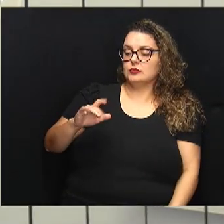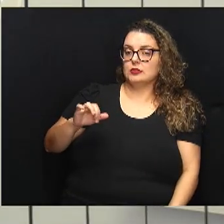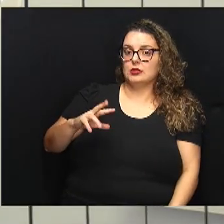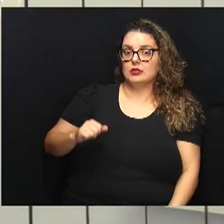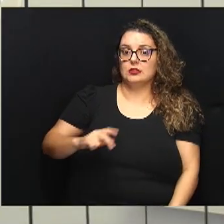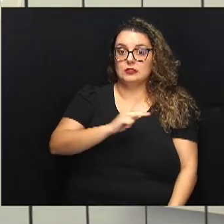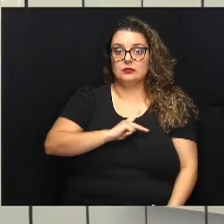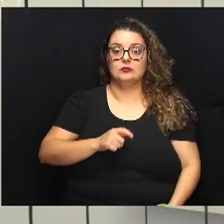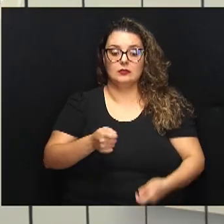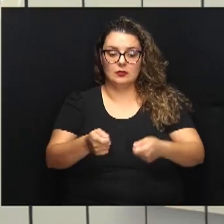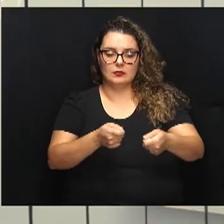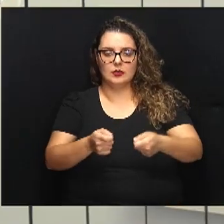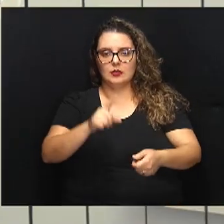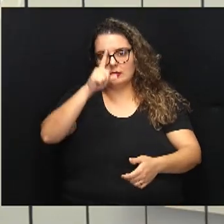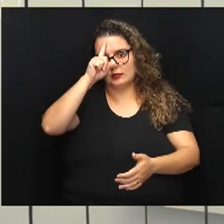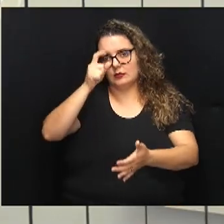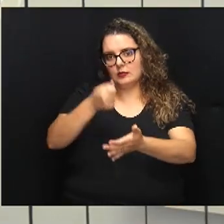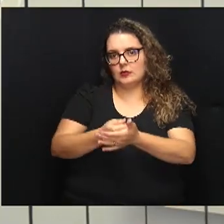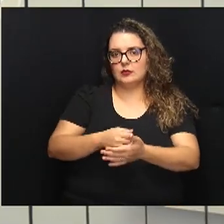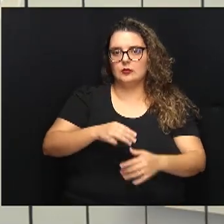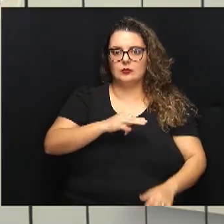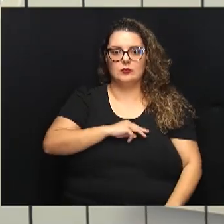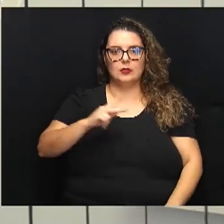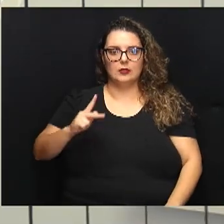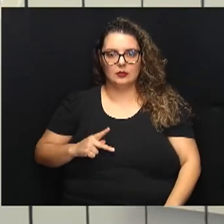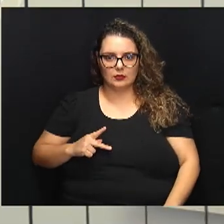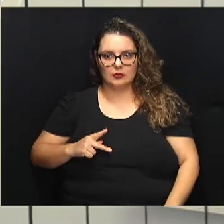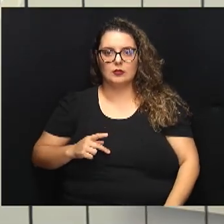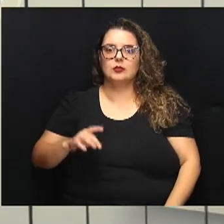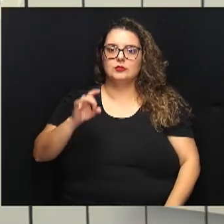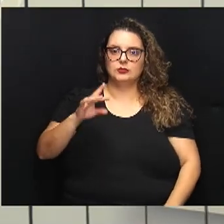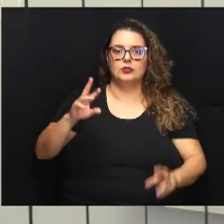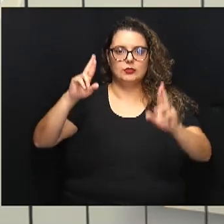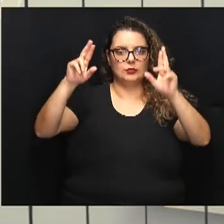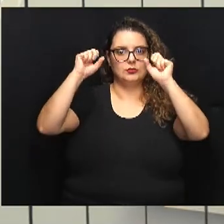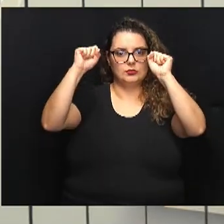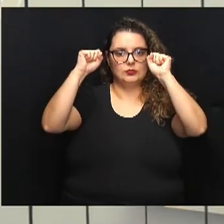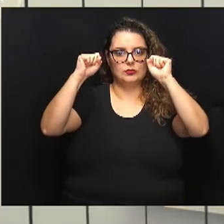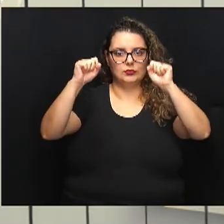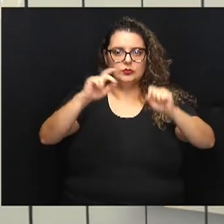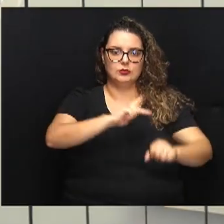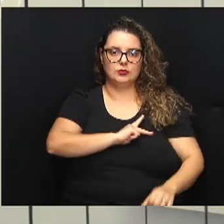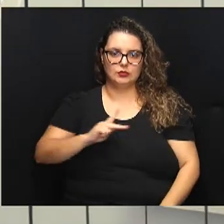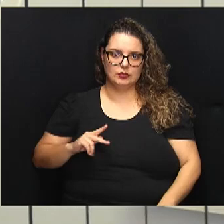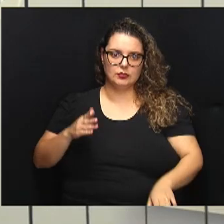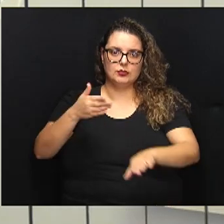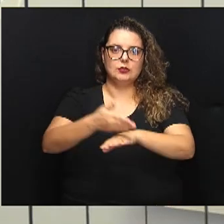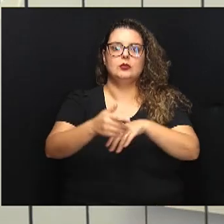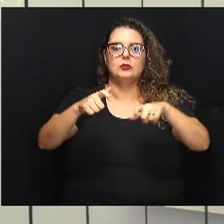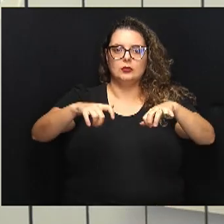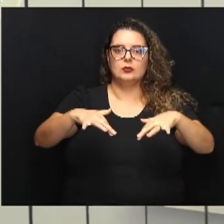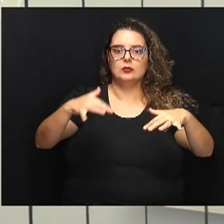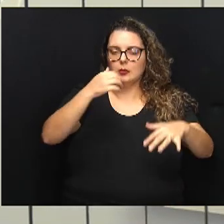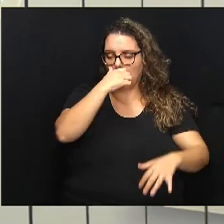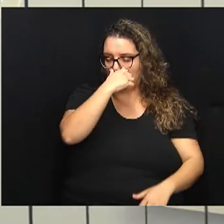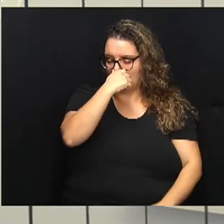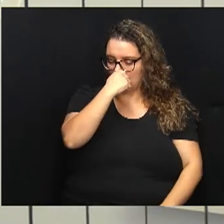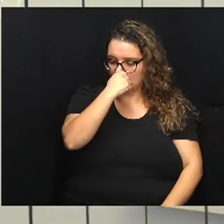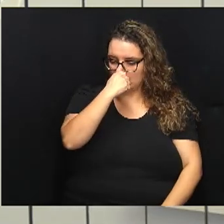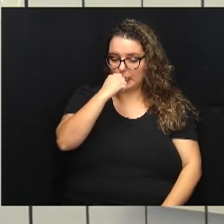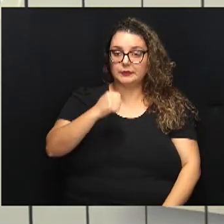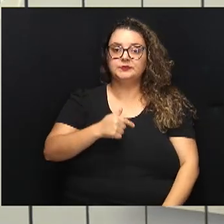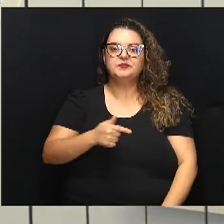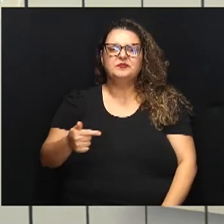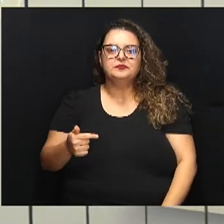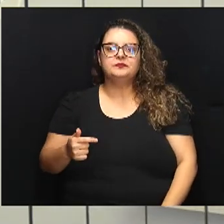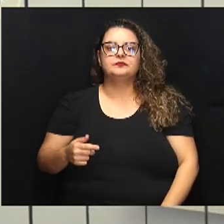mandante e, por uma determinação do Ministério Público, apenas torcedores da Ponte no estádio. Ao longo da semana, a gente